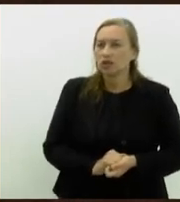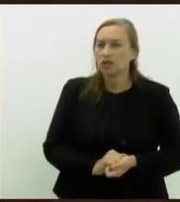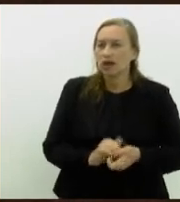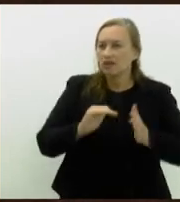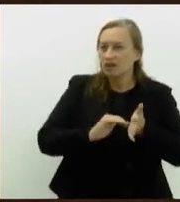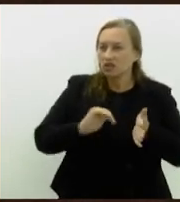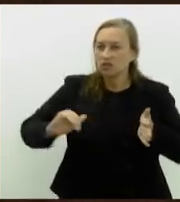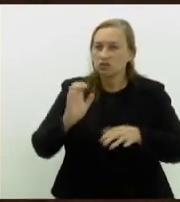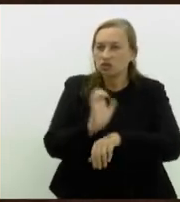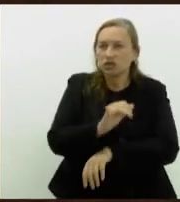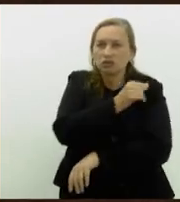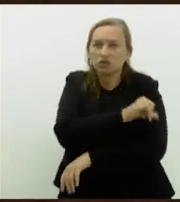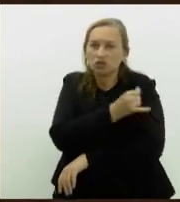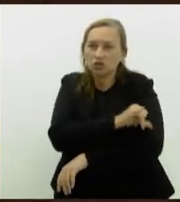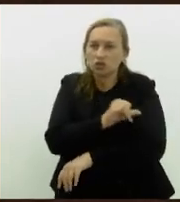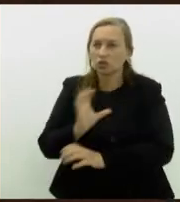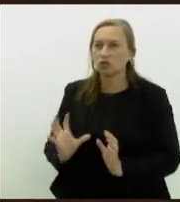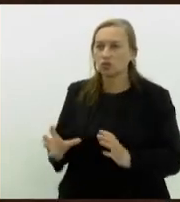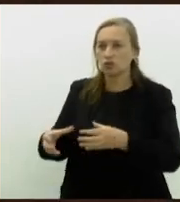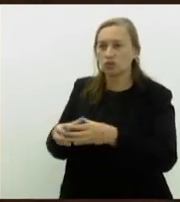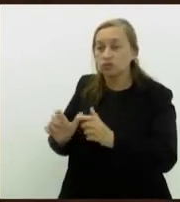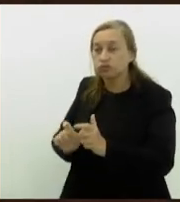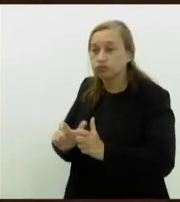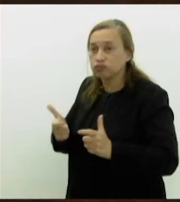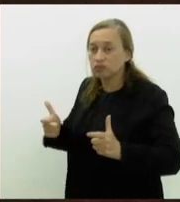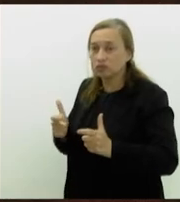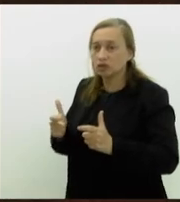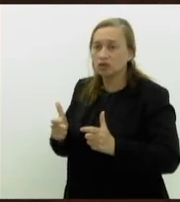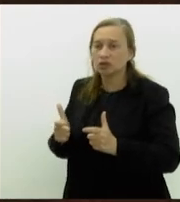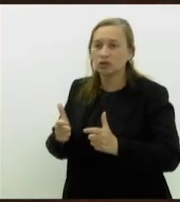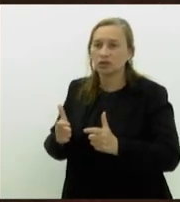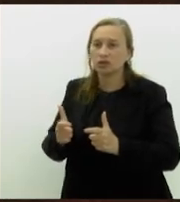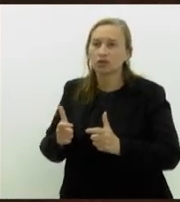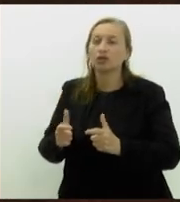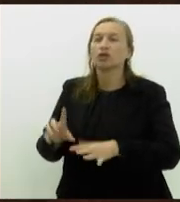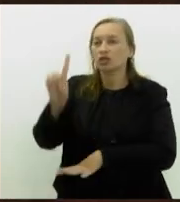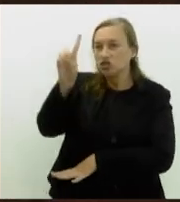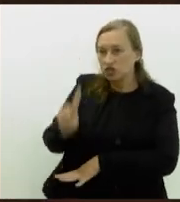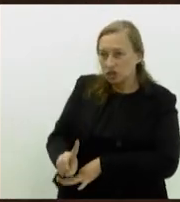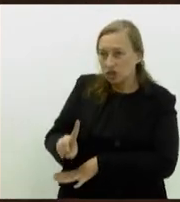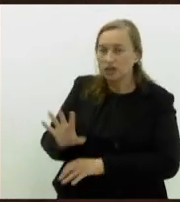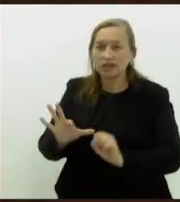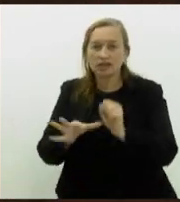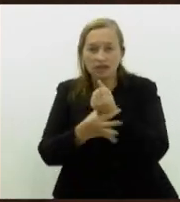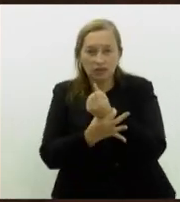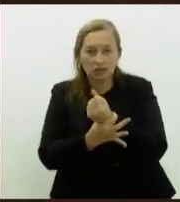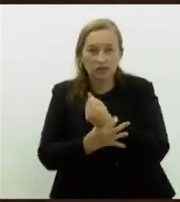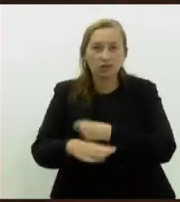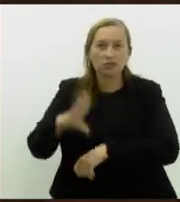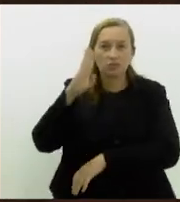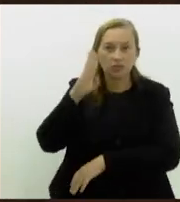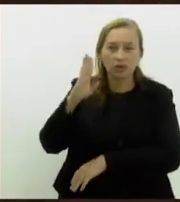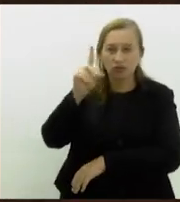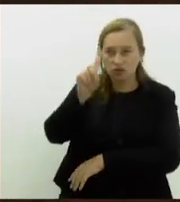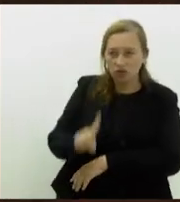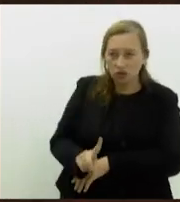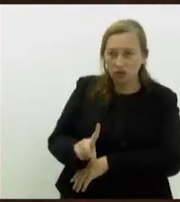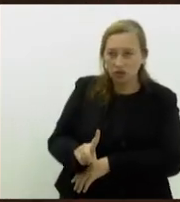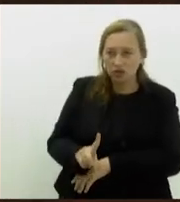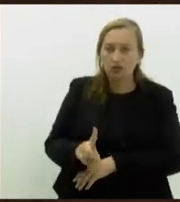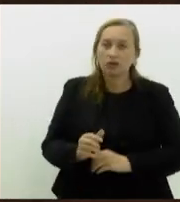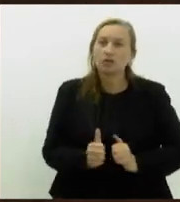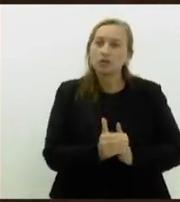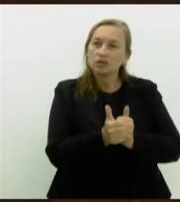uma rede ampla e de caráter universalizante dos direitos, da garantia fundamental de direitos para esse segmento